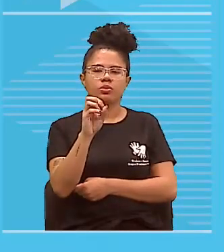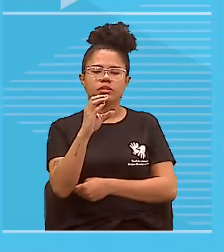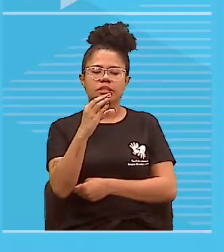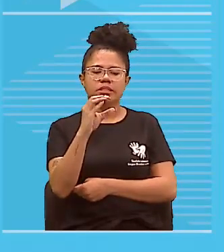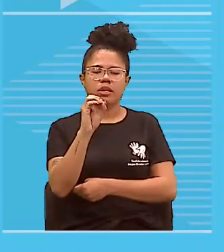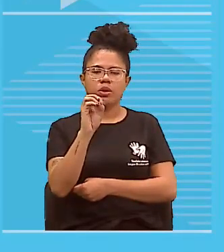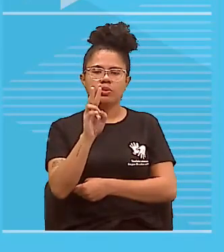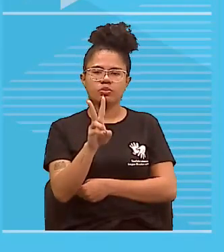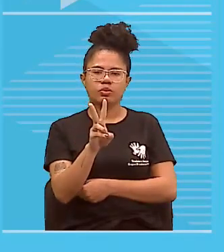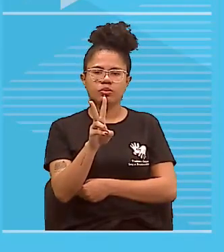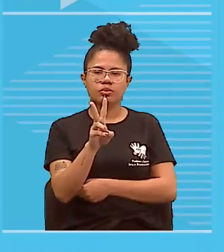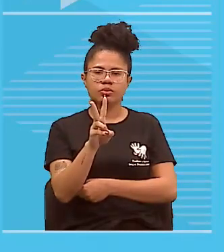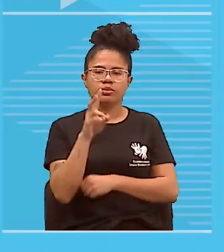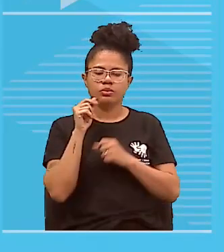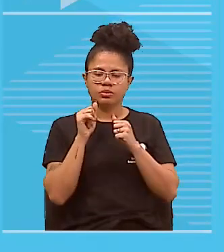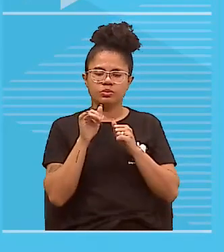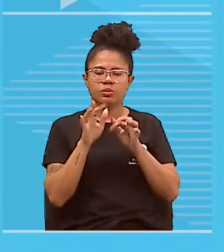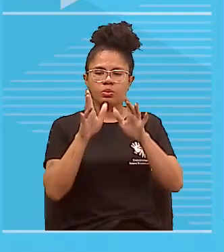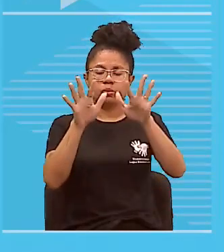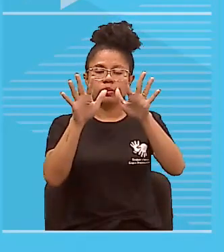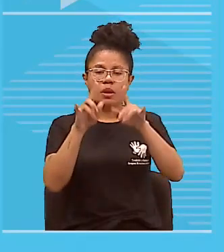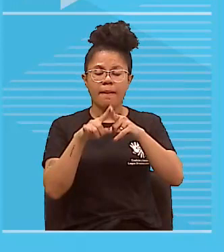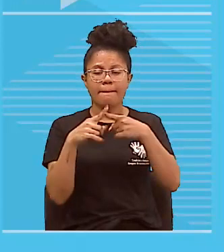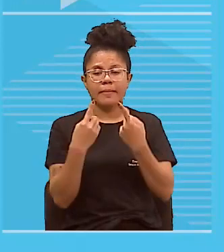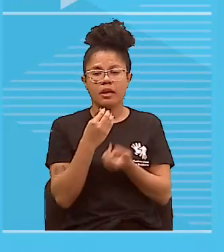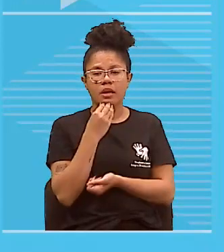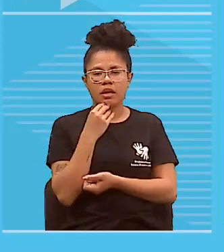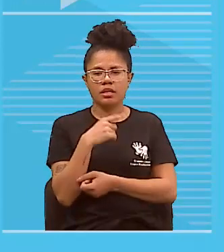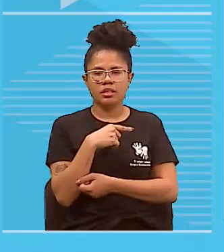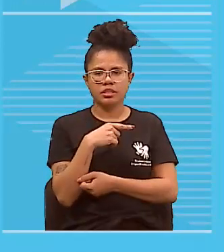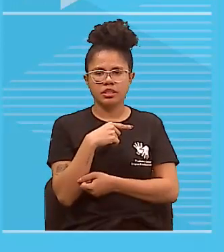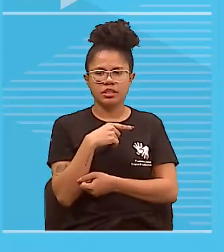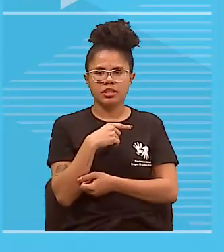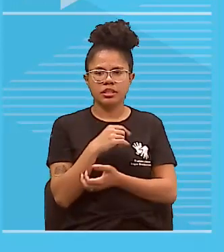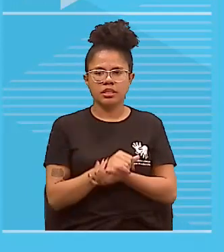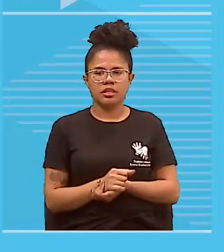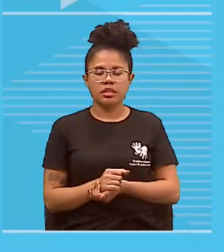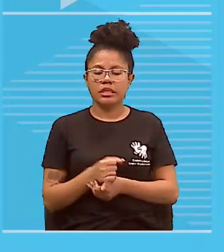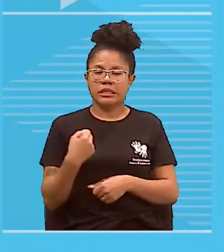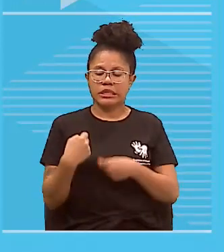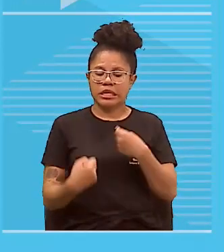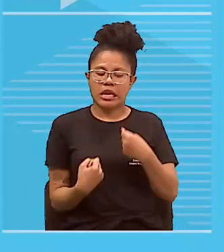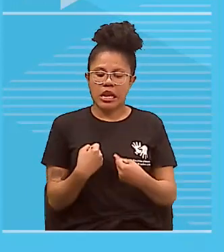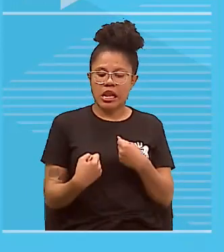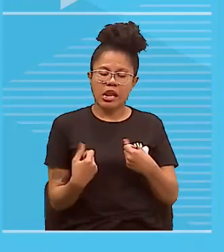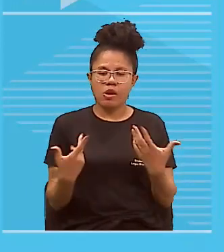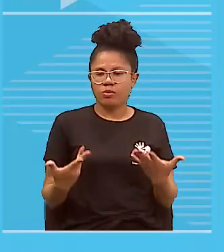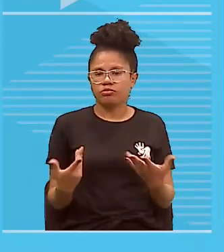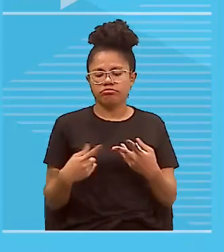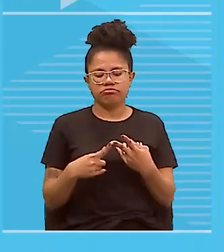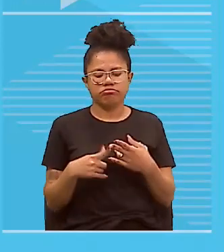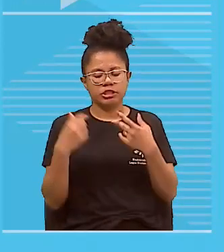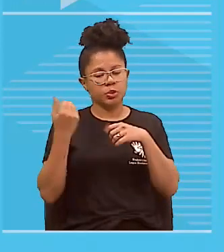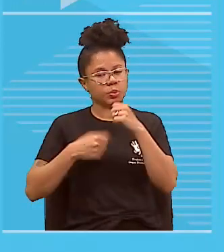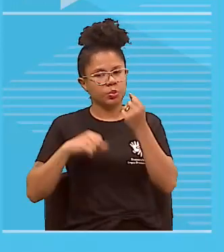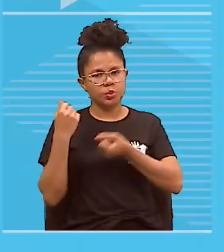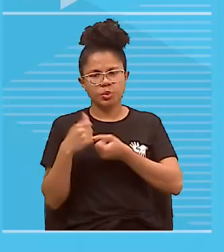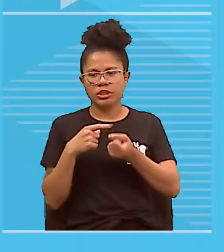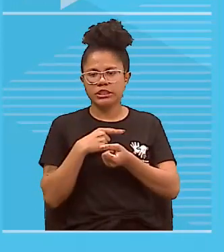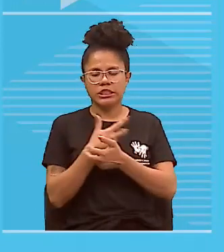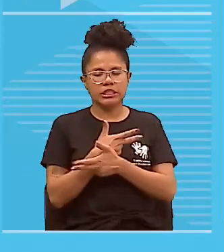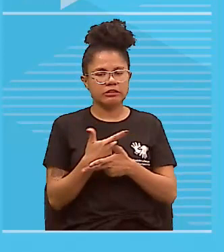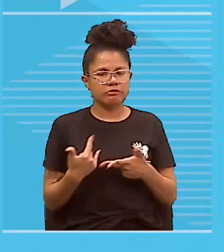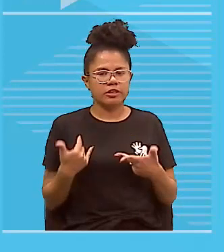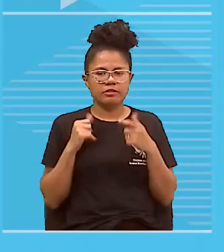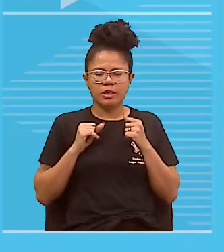animais lança CO2 na atmosfera. Mas ainda tem motor de automóvel, ainda tem indústria, ainda tem um monte de coisa que